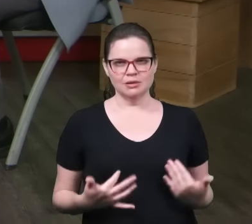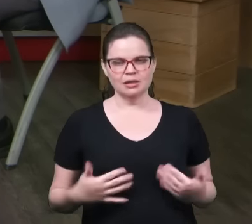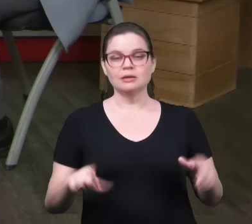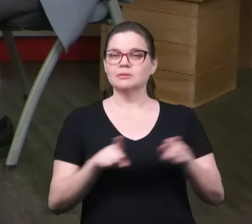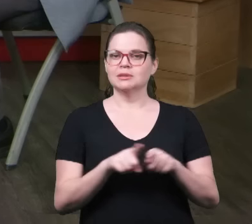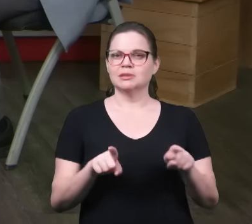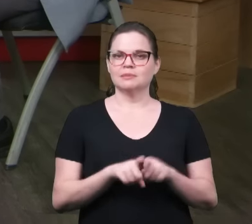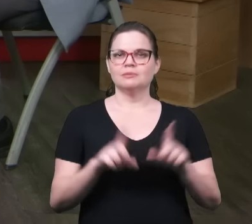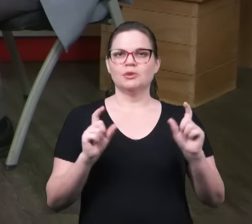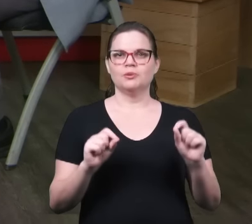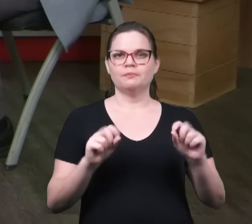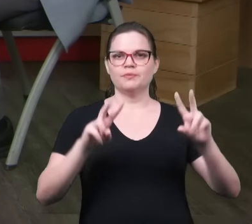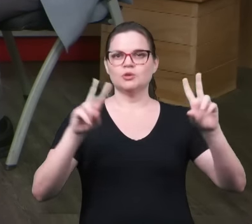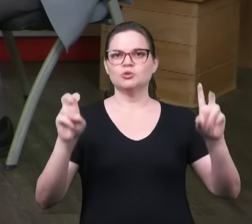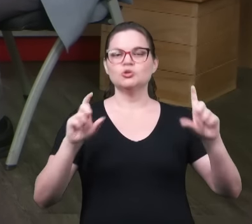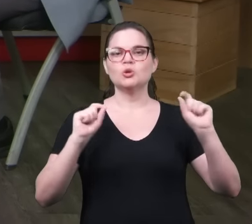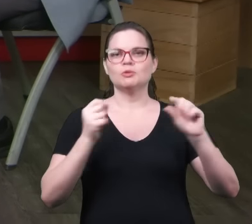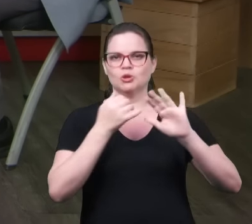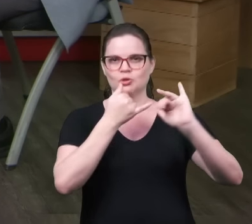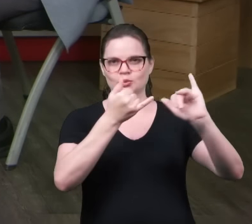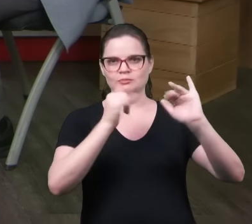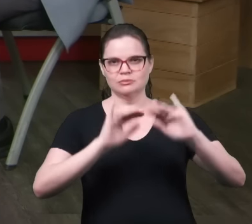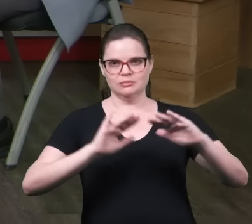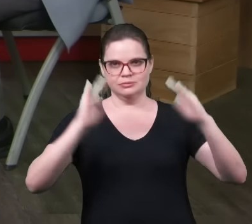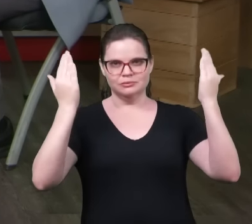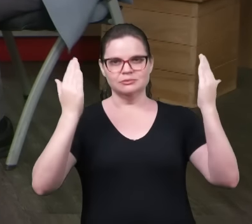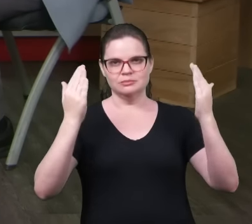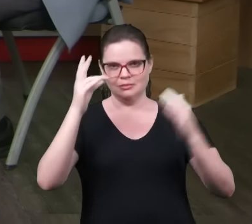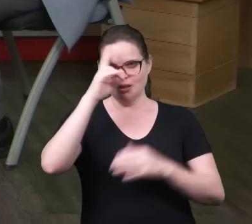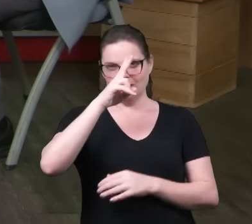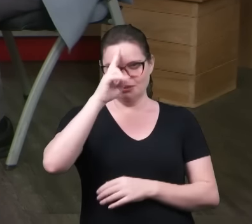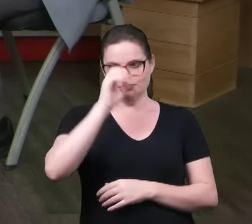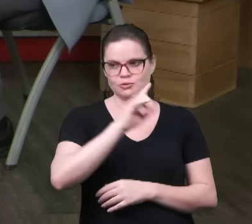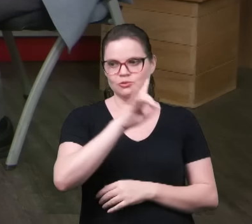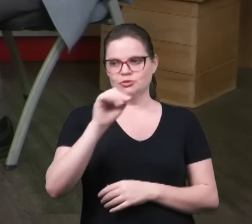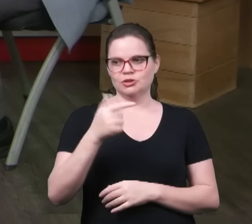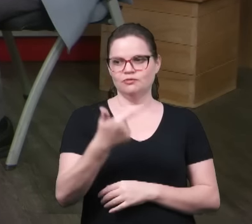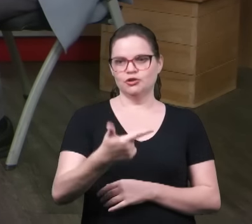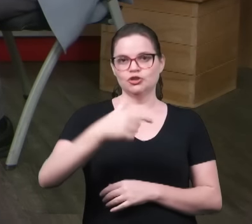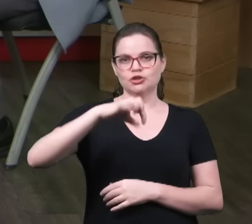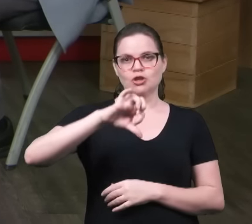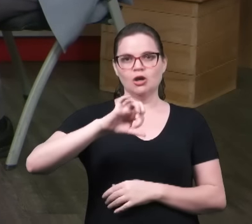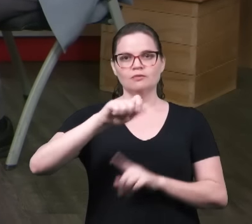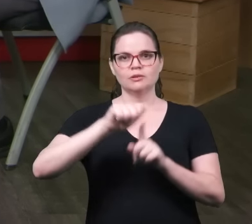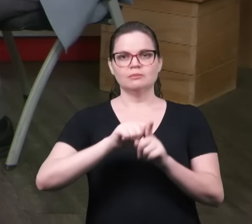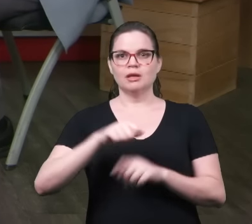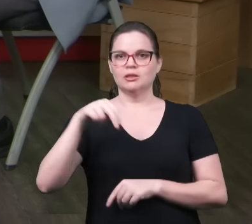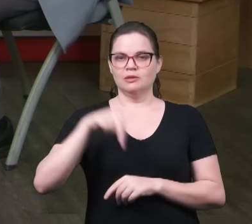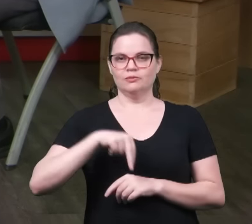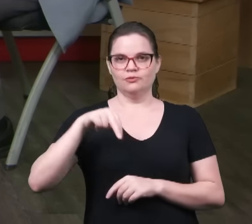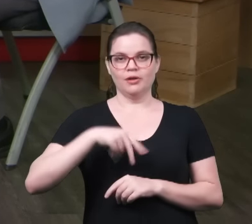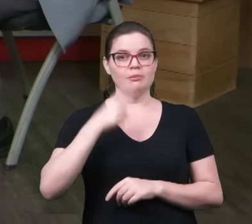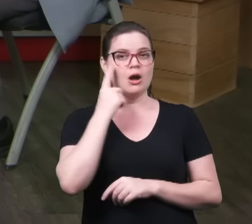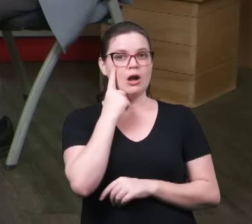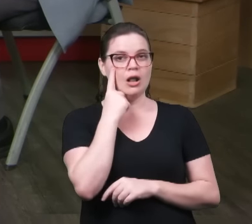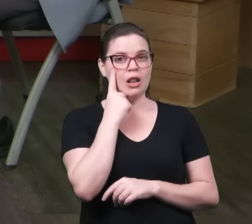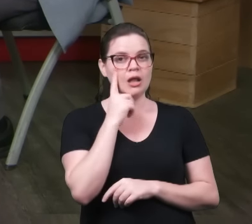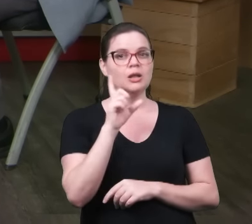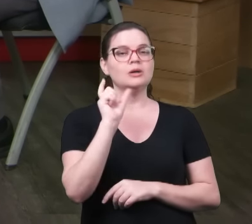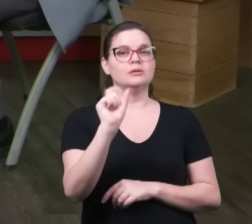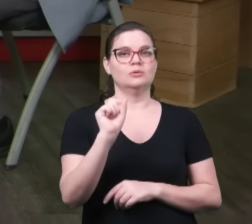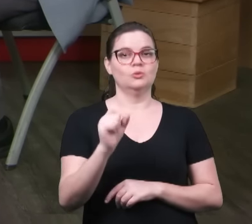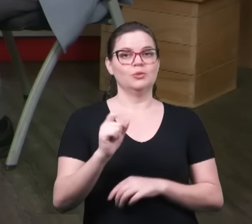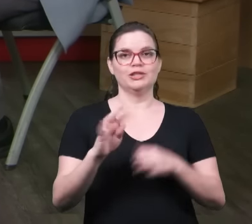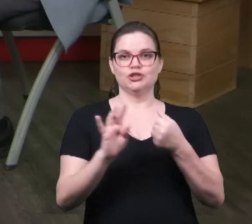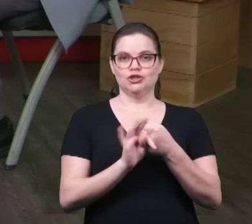reforçamos, do evento Trombetas e Festas, agora dia 29 de novembro. Olha só o que